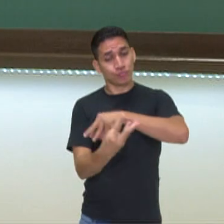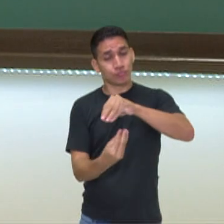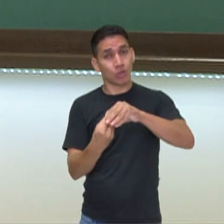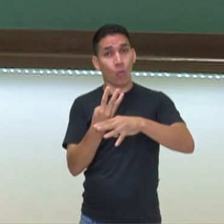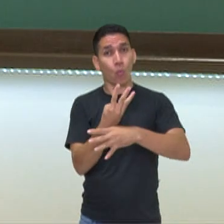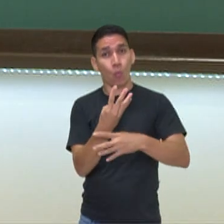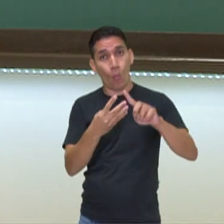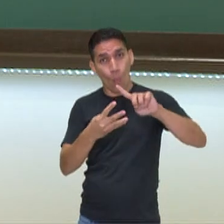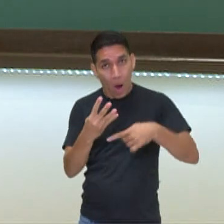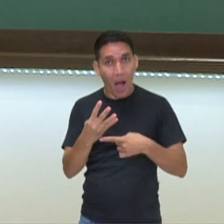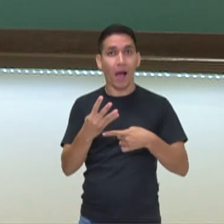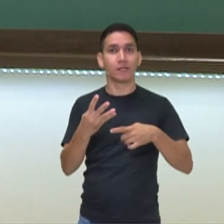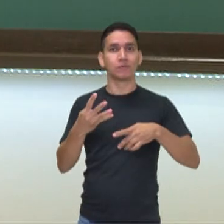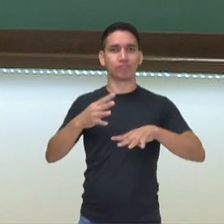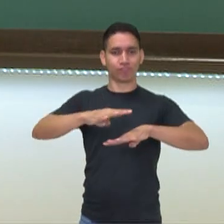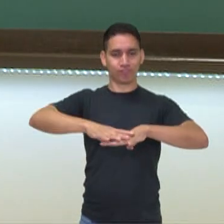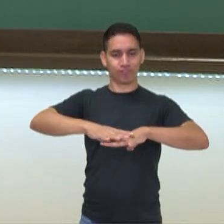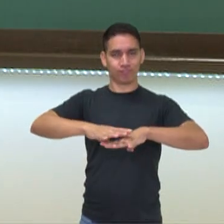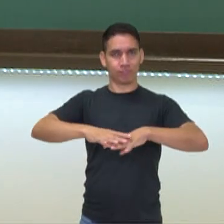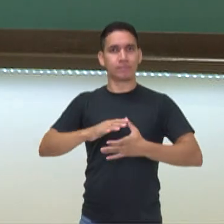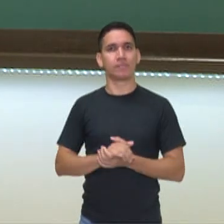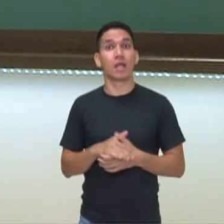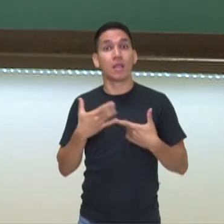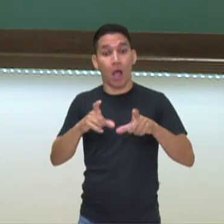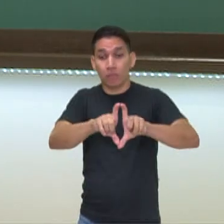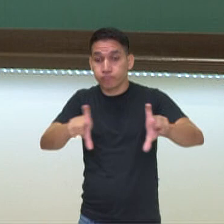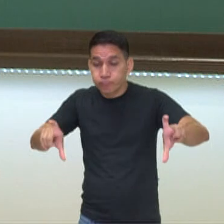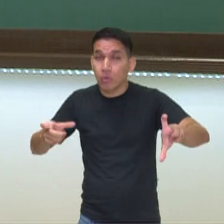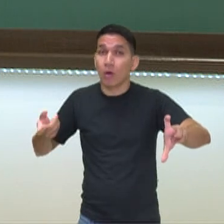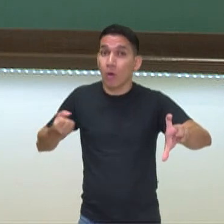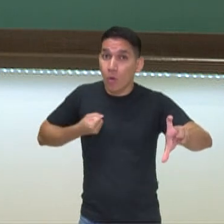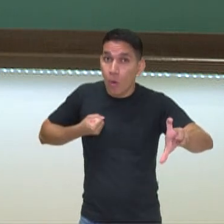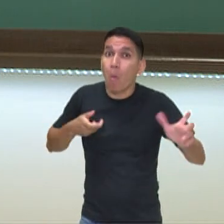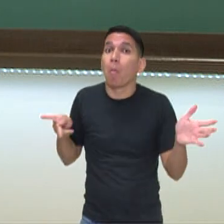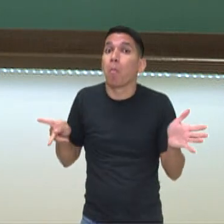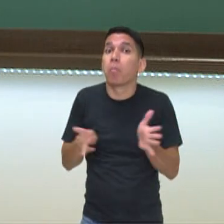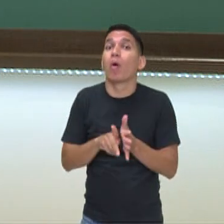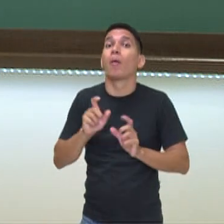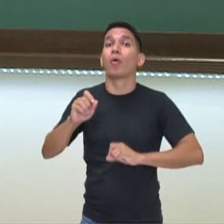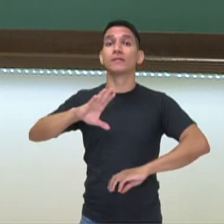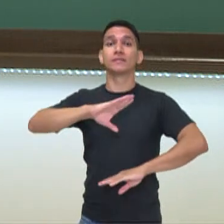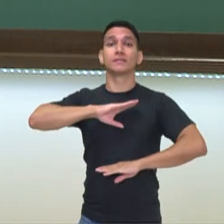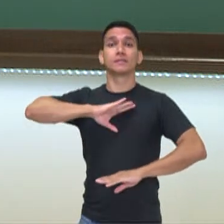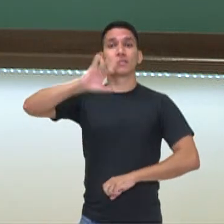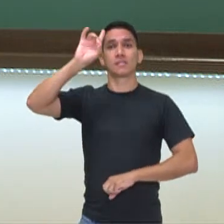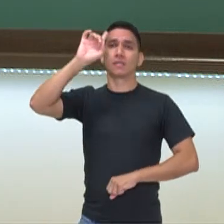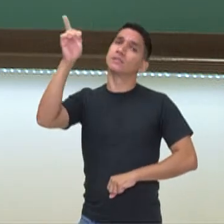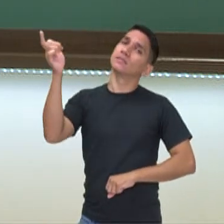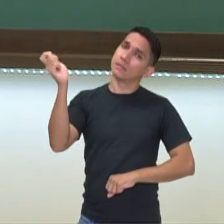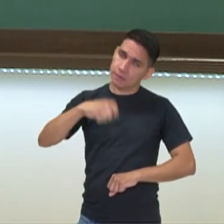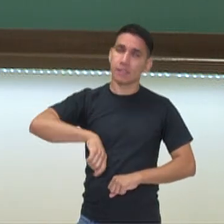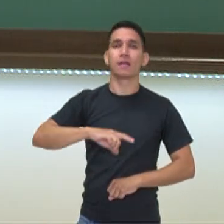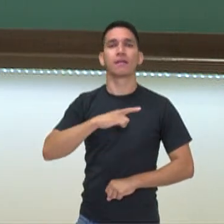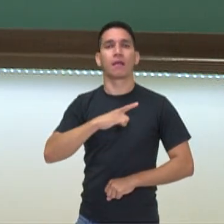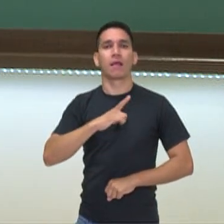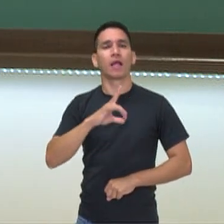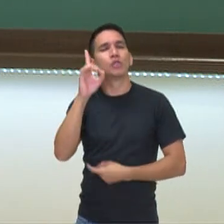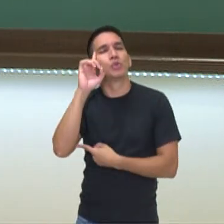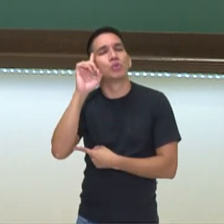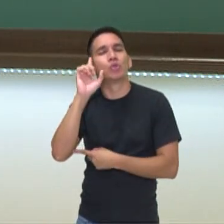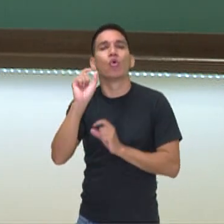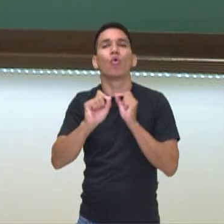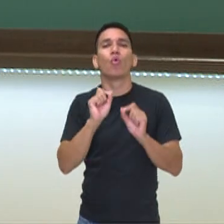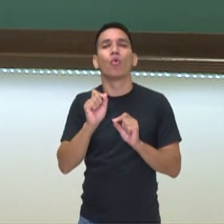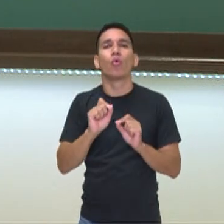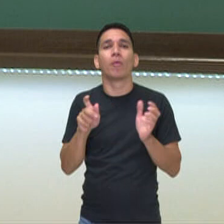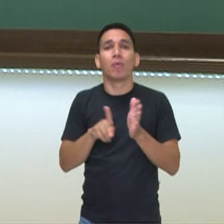Bom, expressão numérica é a tradução de uma situação do nosso cotidiano, do nosso dia a dia,